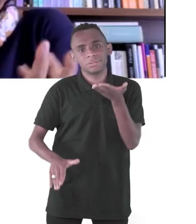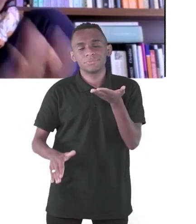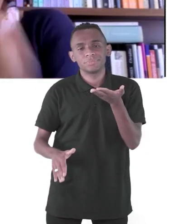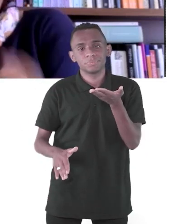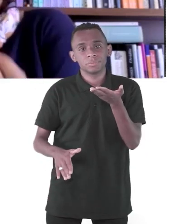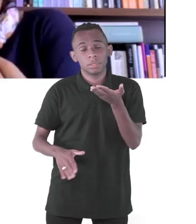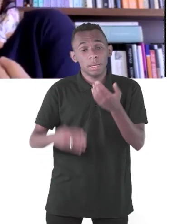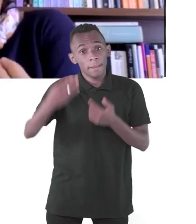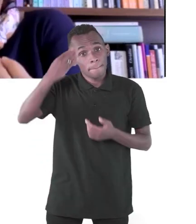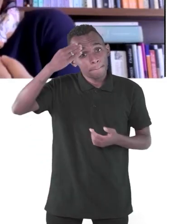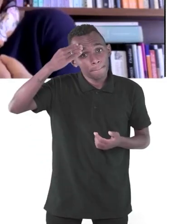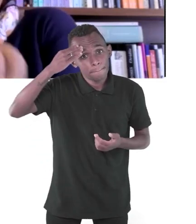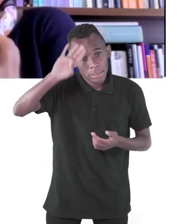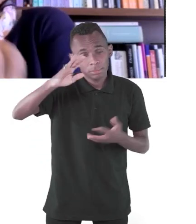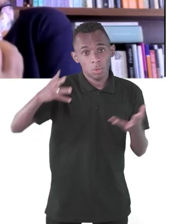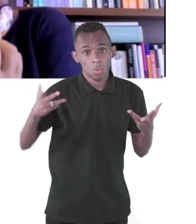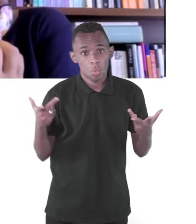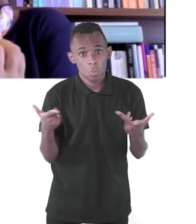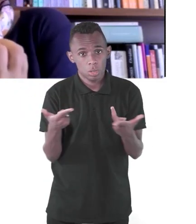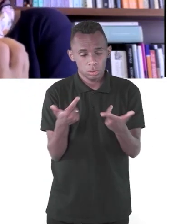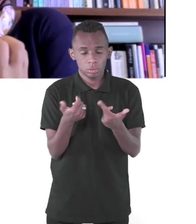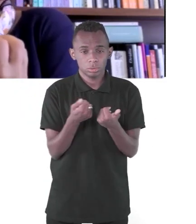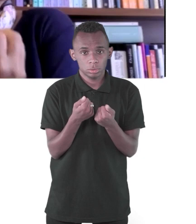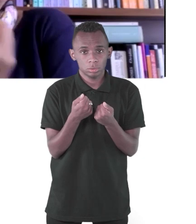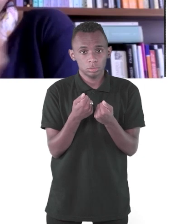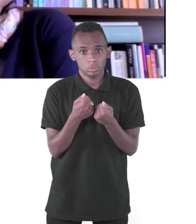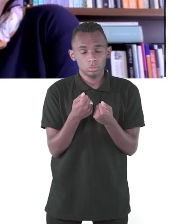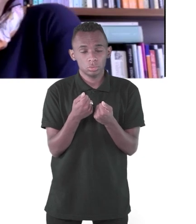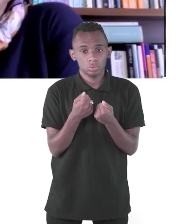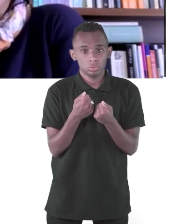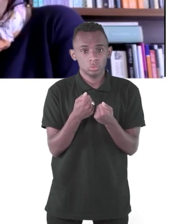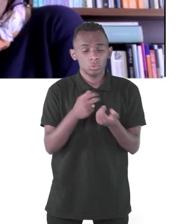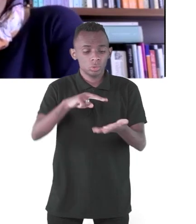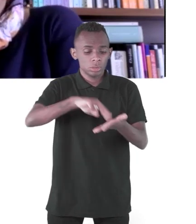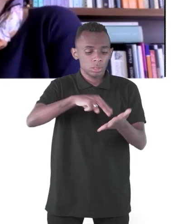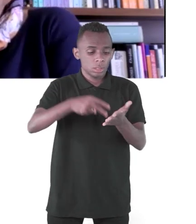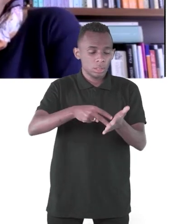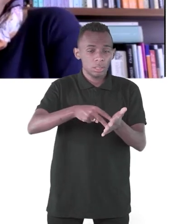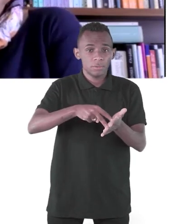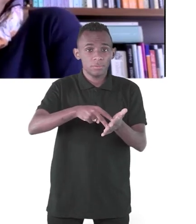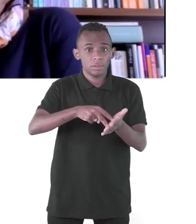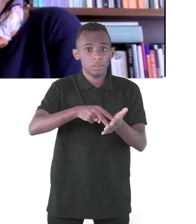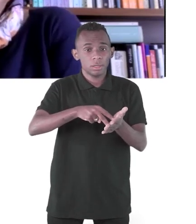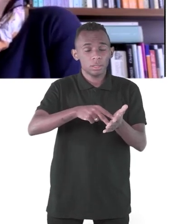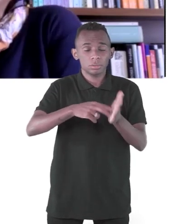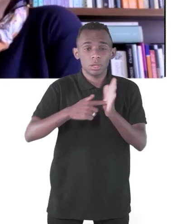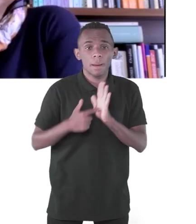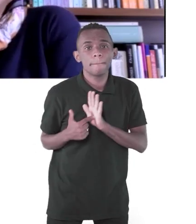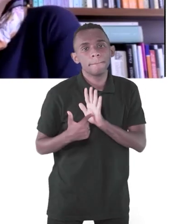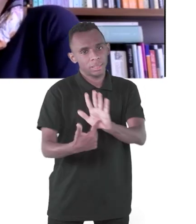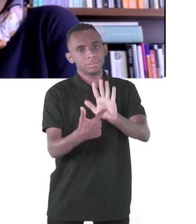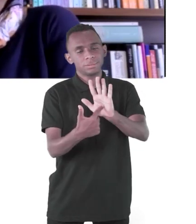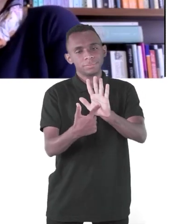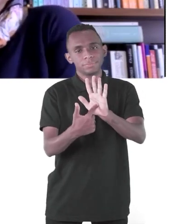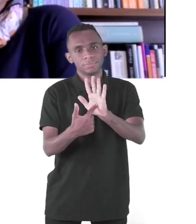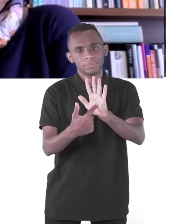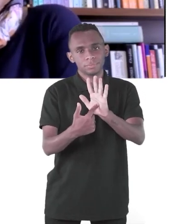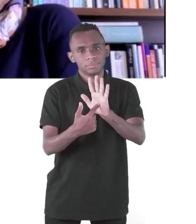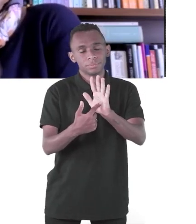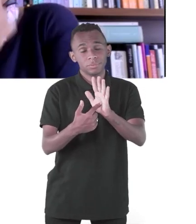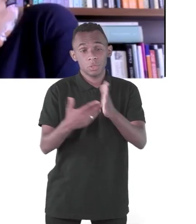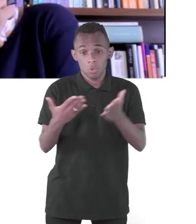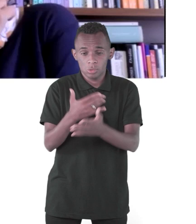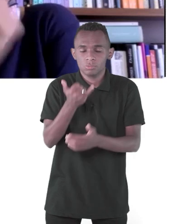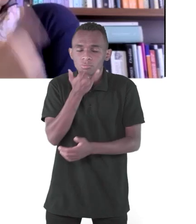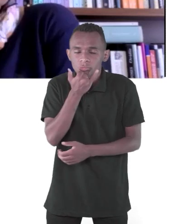a qualidade principal é passar o recado, sabe? É o jogador Desculpa te interromper,